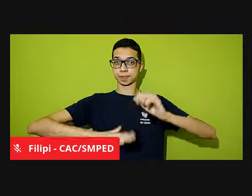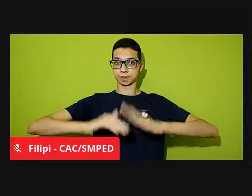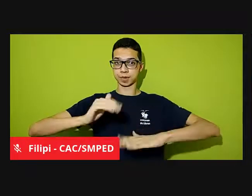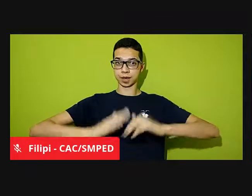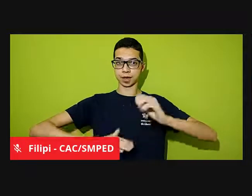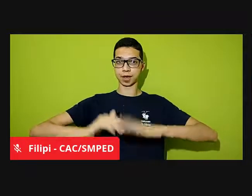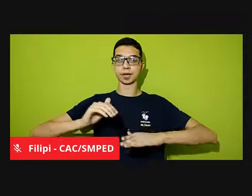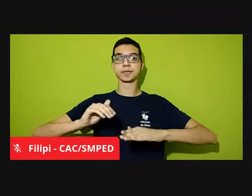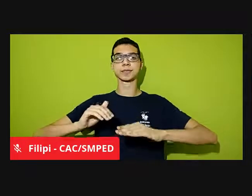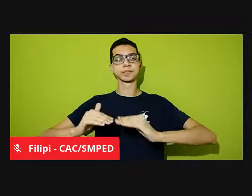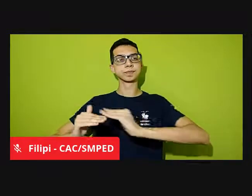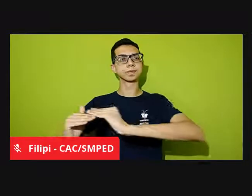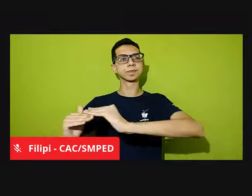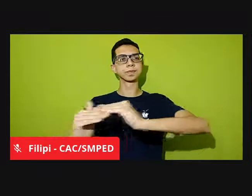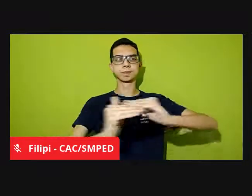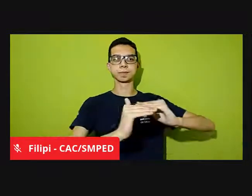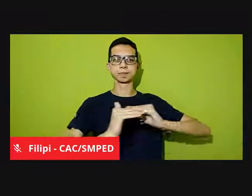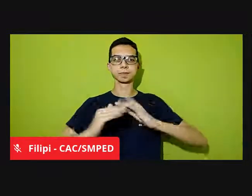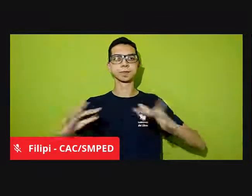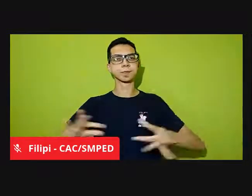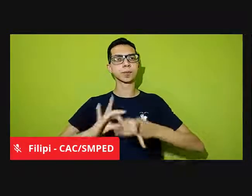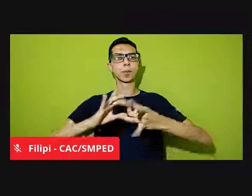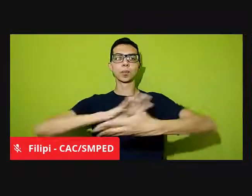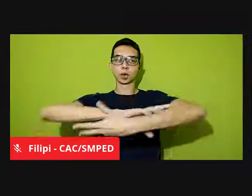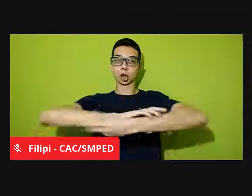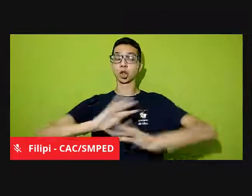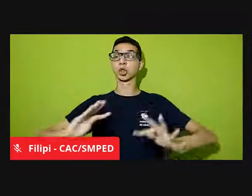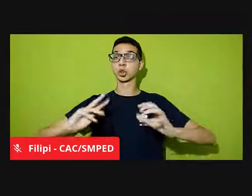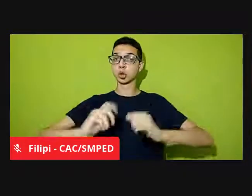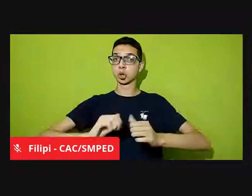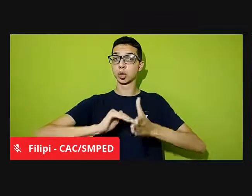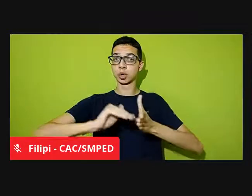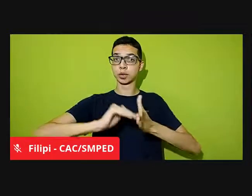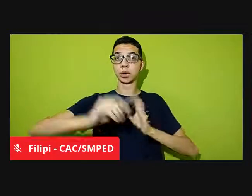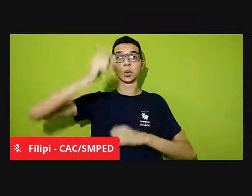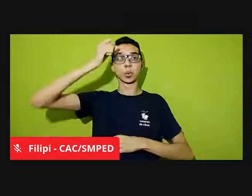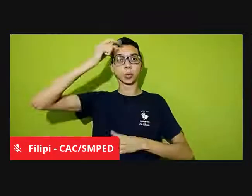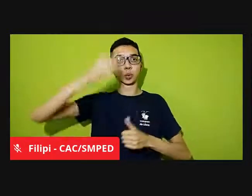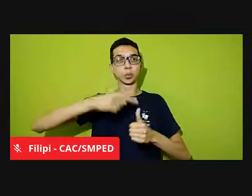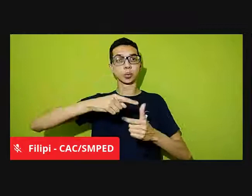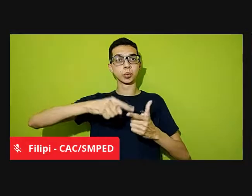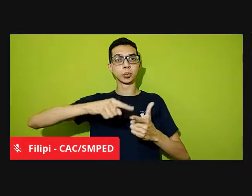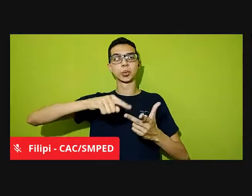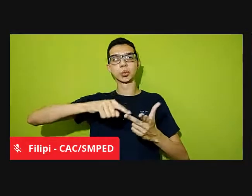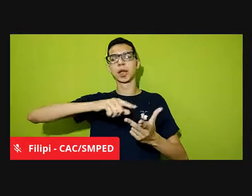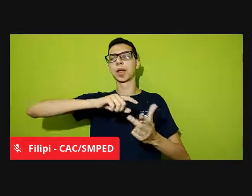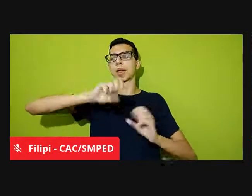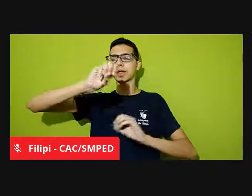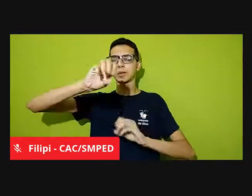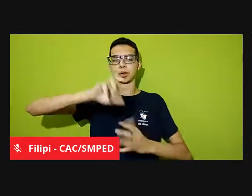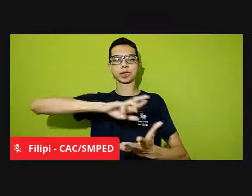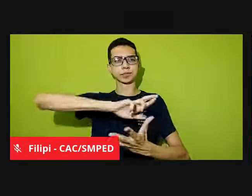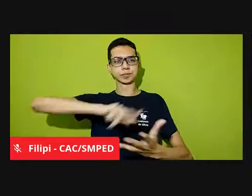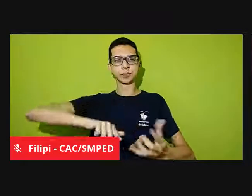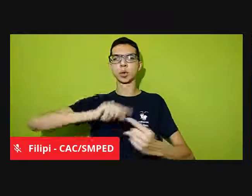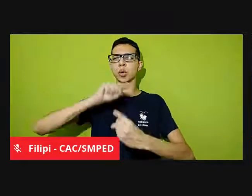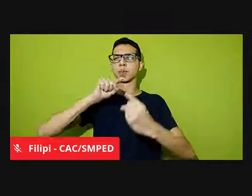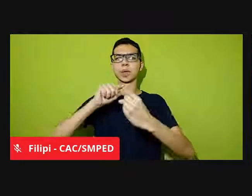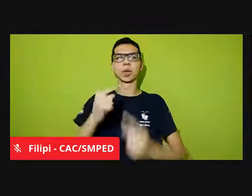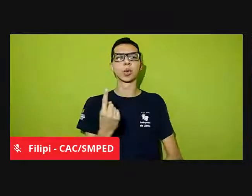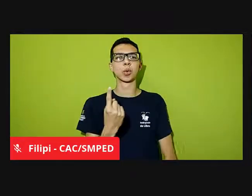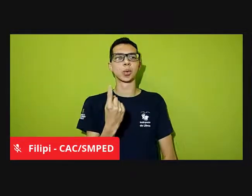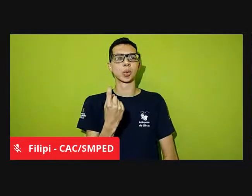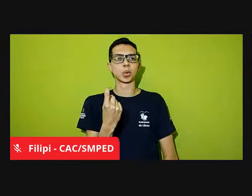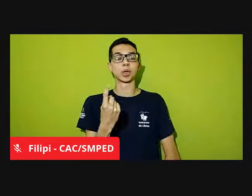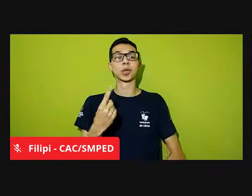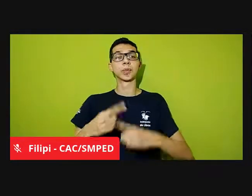com todas as outras secretarias, com a cultura, a educação e todas as outras, com o único objetivo, garantir